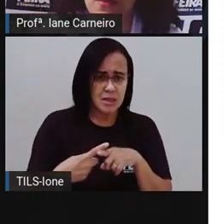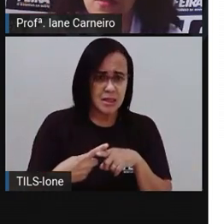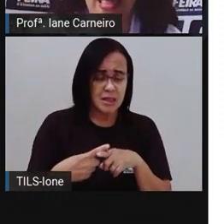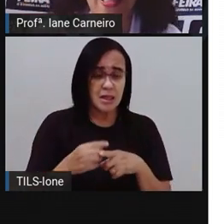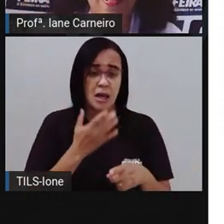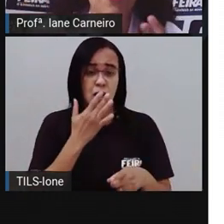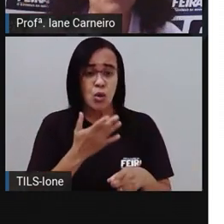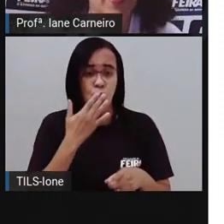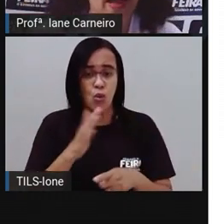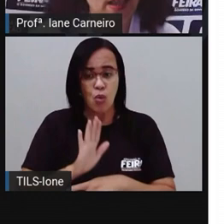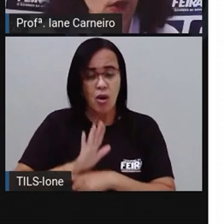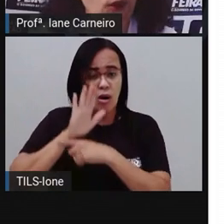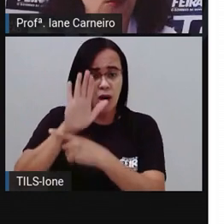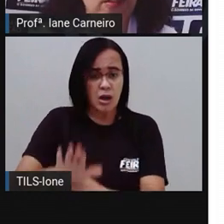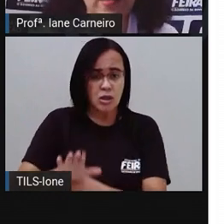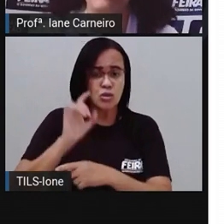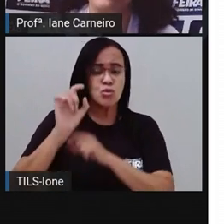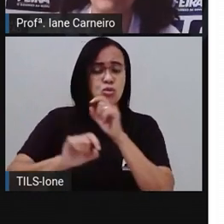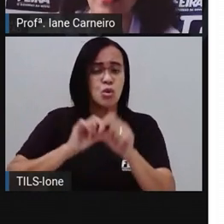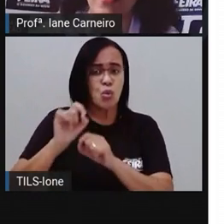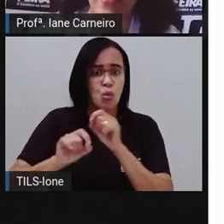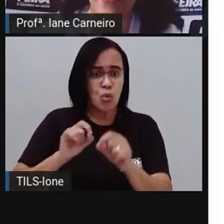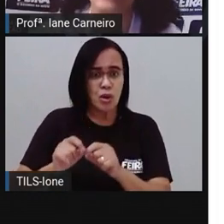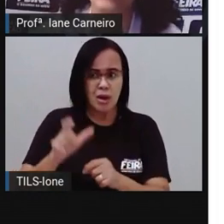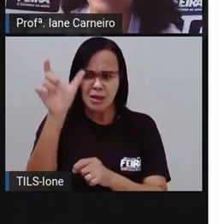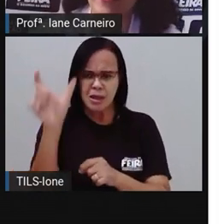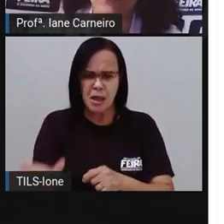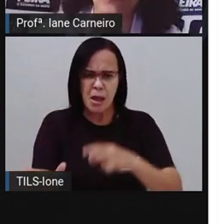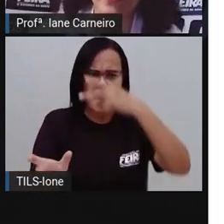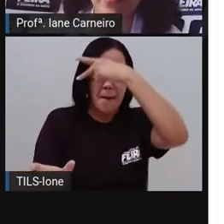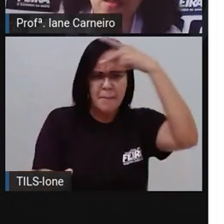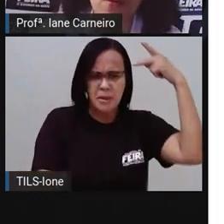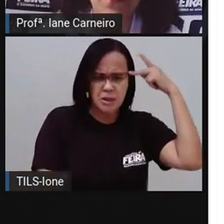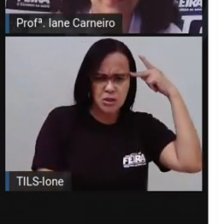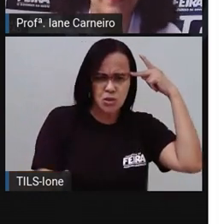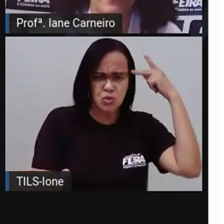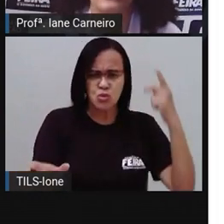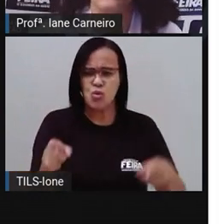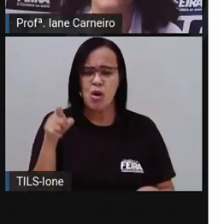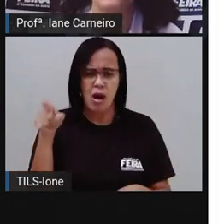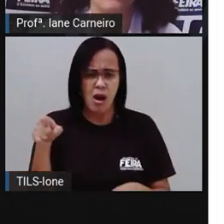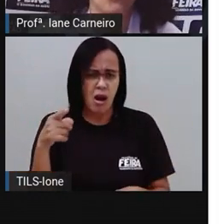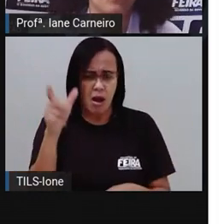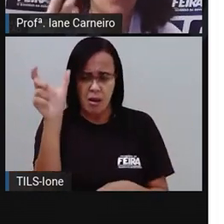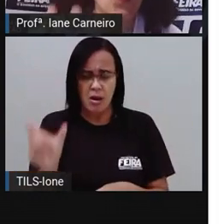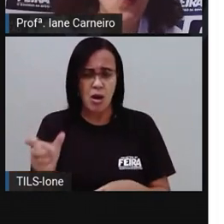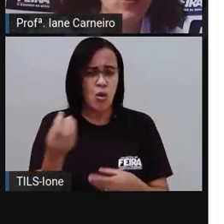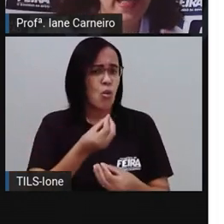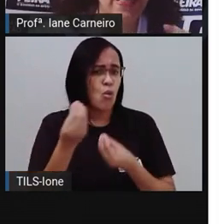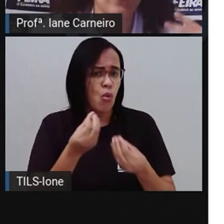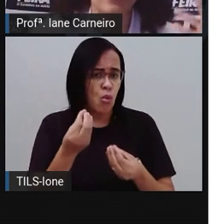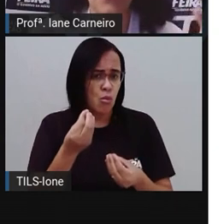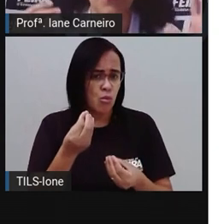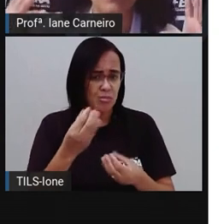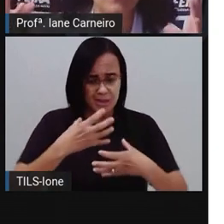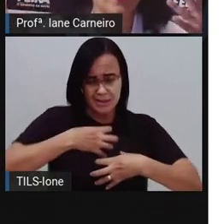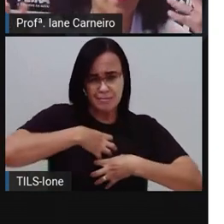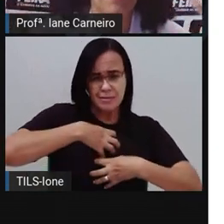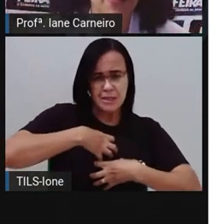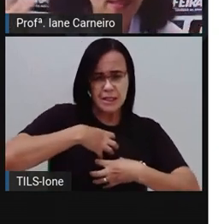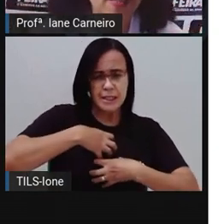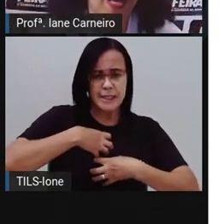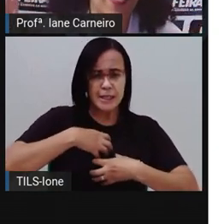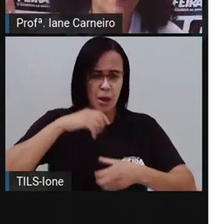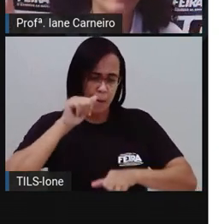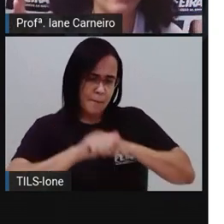seres humanos reagem a cada cor. Vocês sabiam que as cores influenciam, né? Em nosso humor, né? Nossa forma de